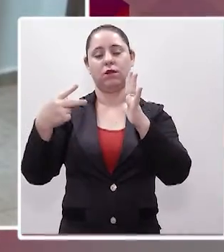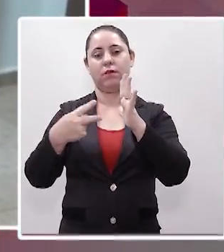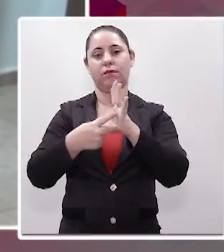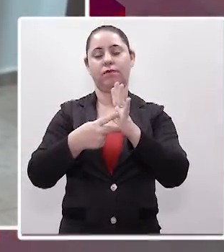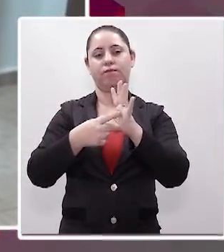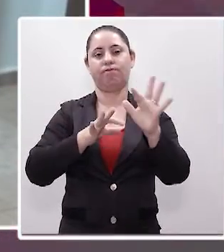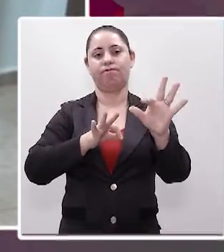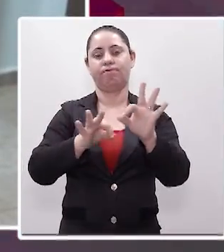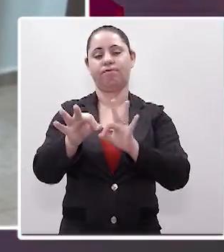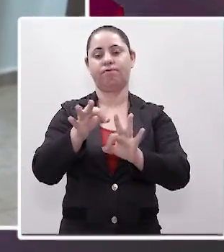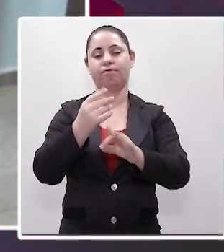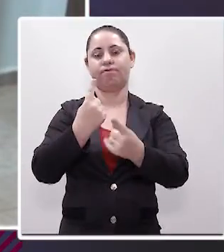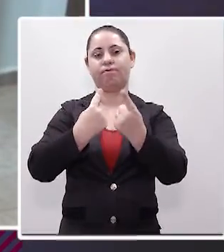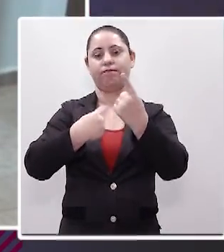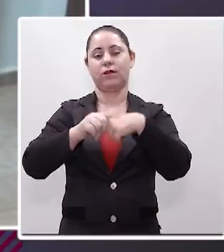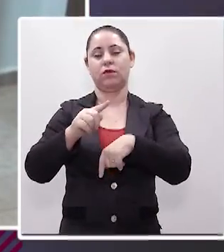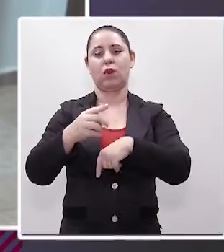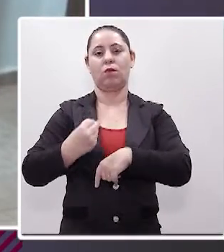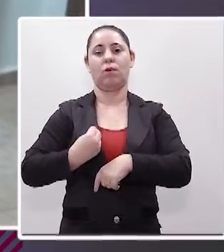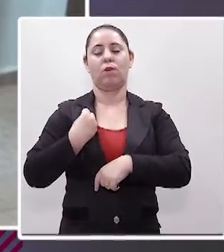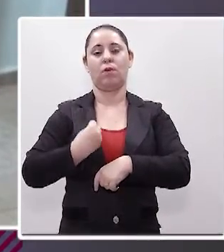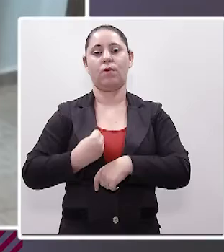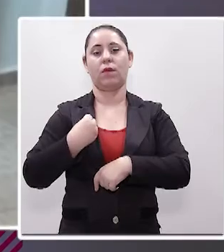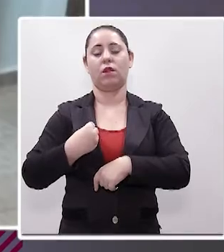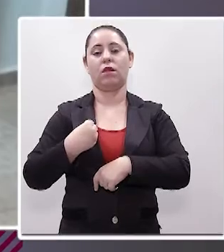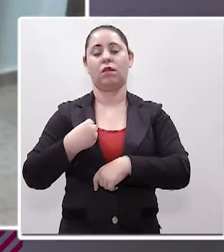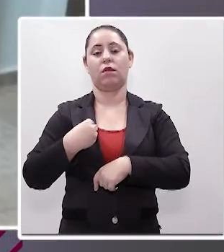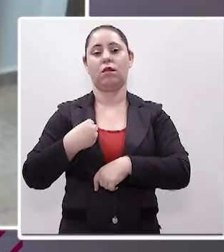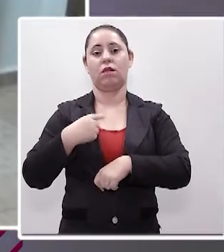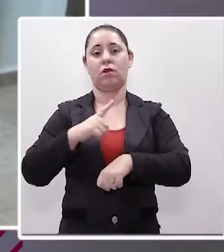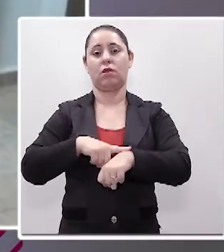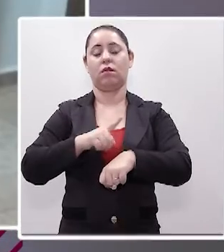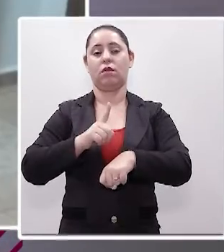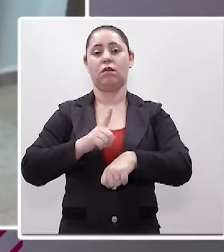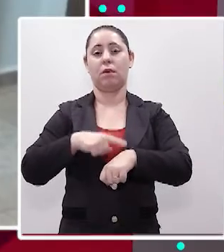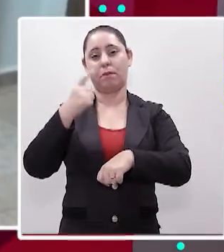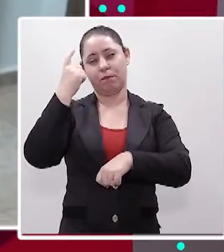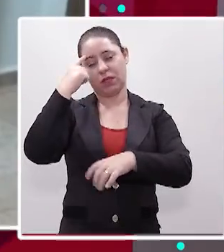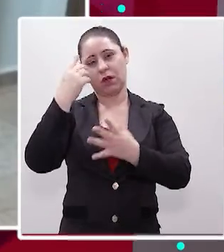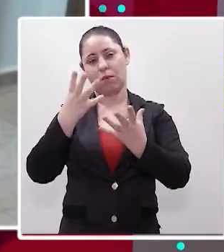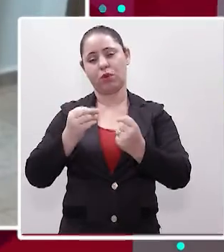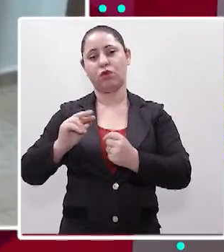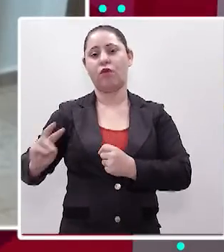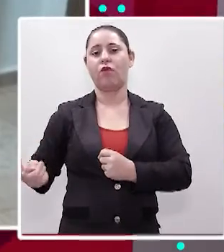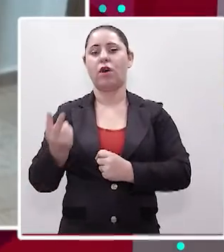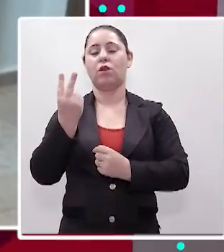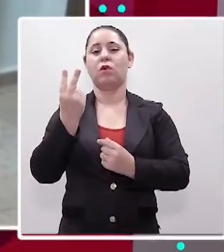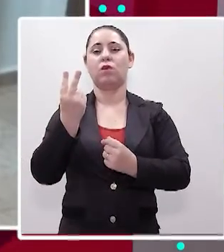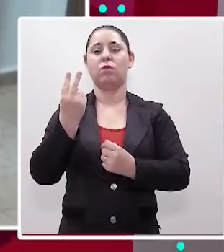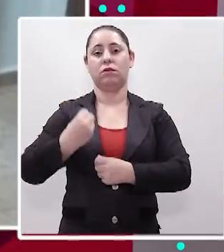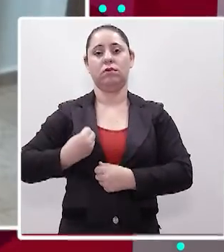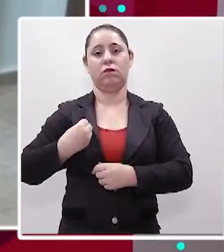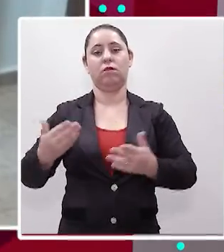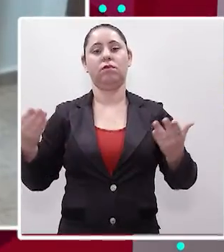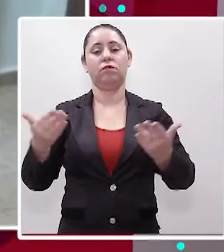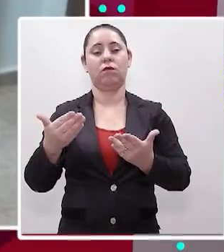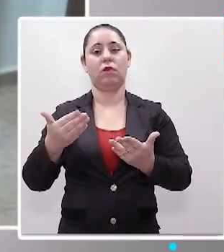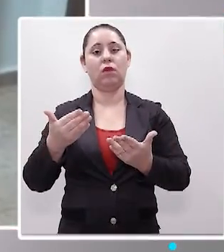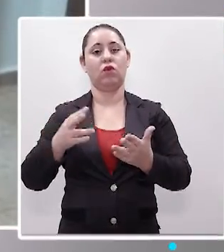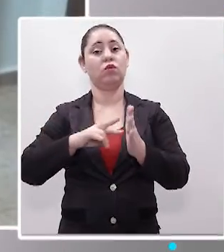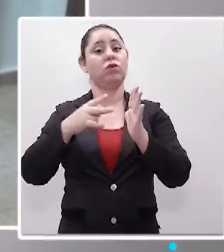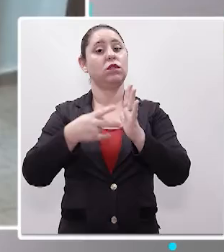vai ter uma ressignificação do momento presencial. Eu acho que o presencial, a gente dá muito valor para